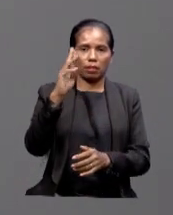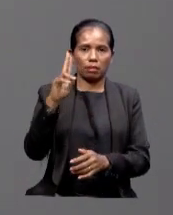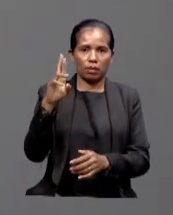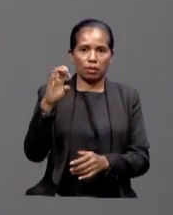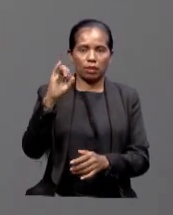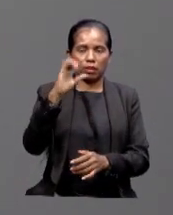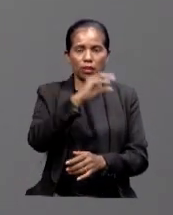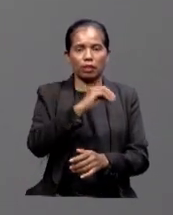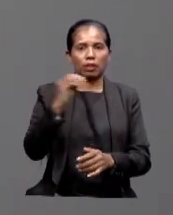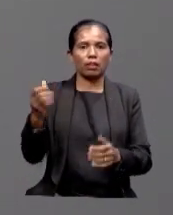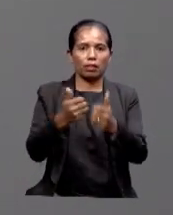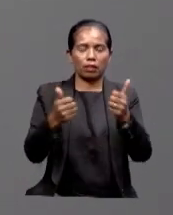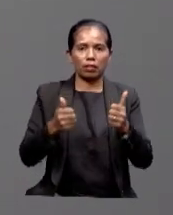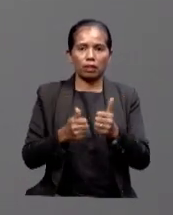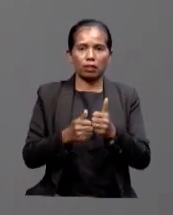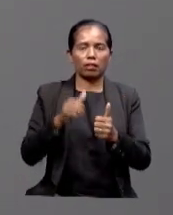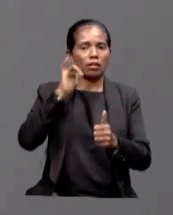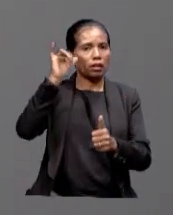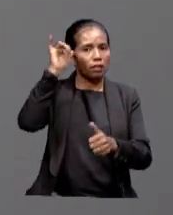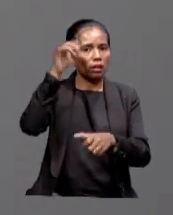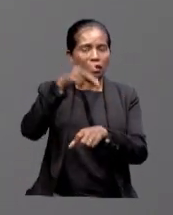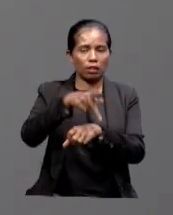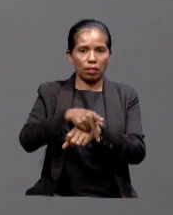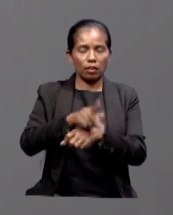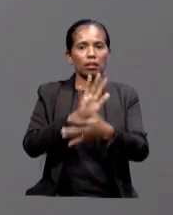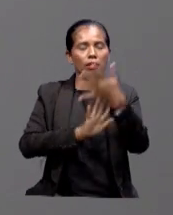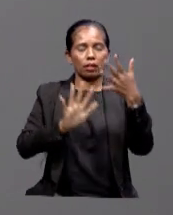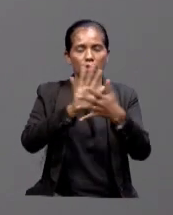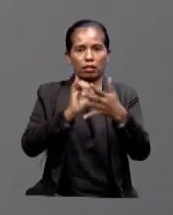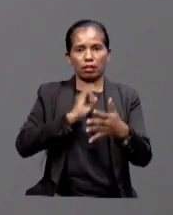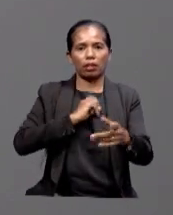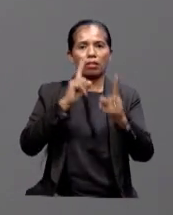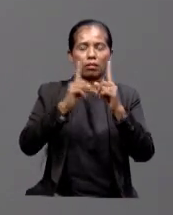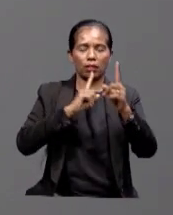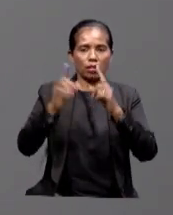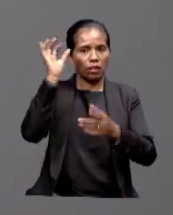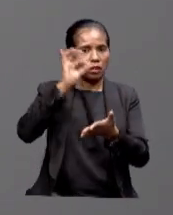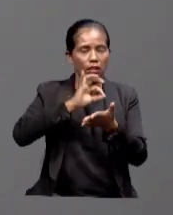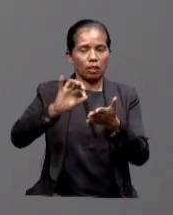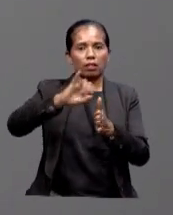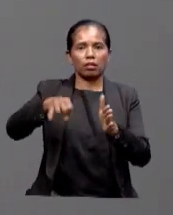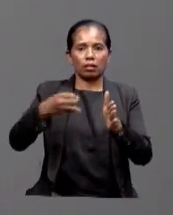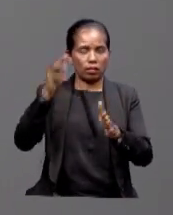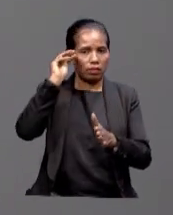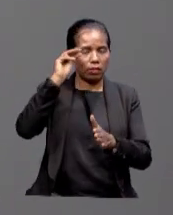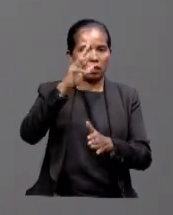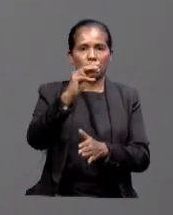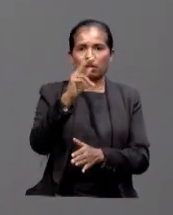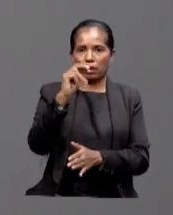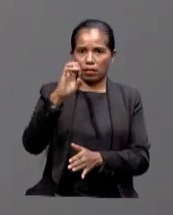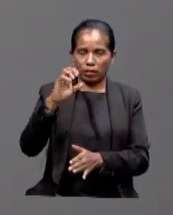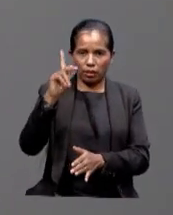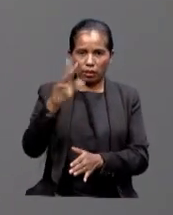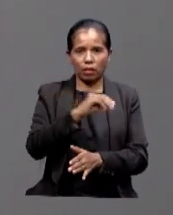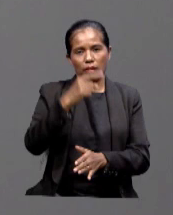principal, o Ricardo Amos e a festa da recepção, eu acolhi o secretário-geral do Ministério dos Negócios Estrangeiros,